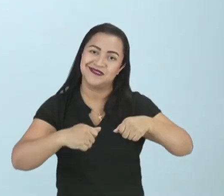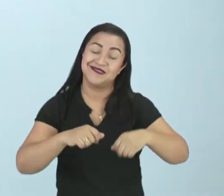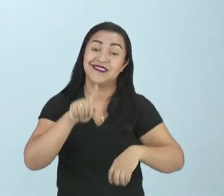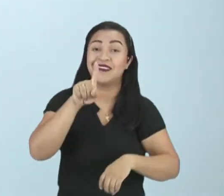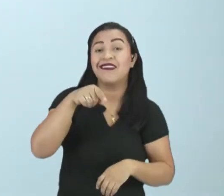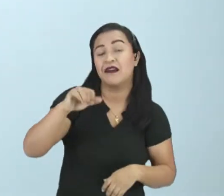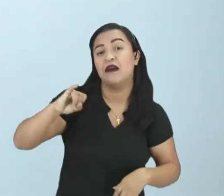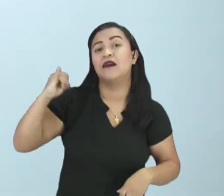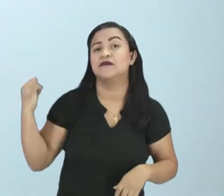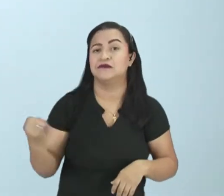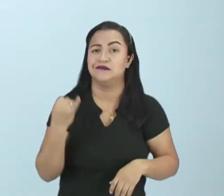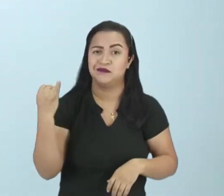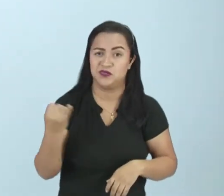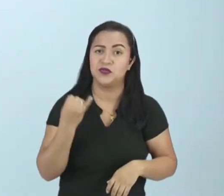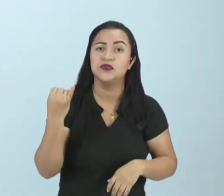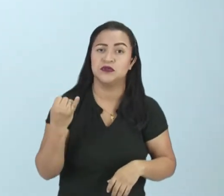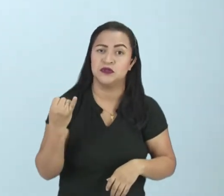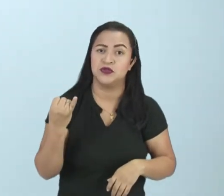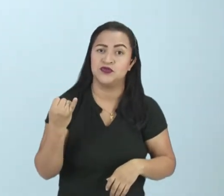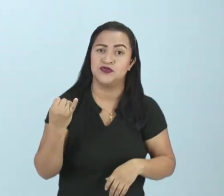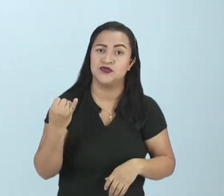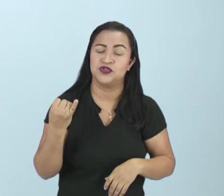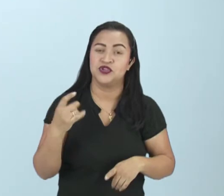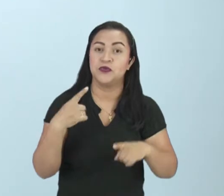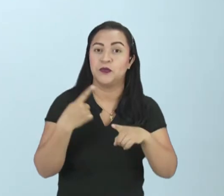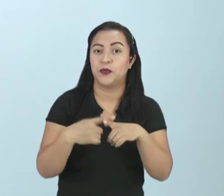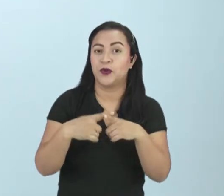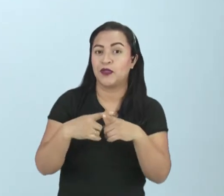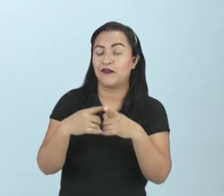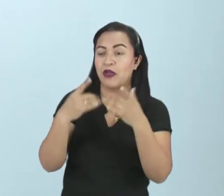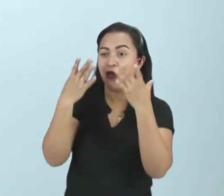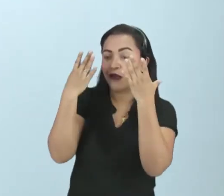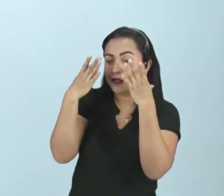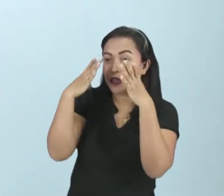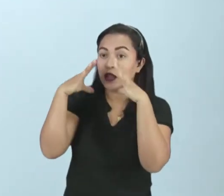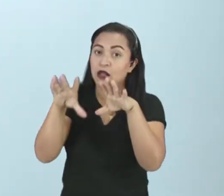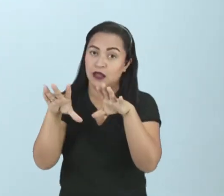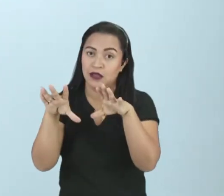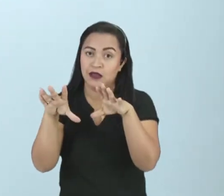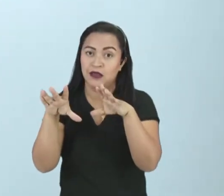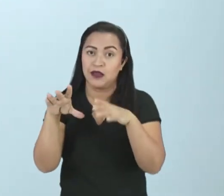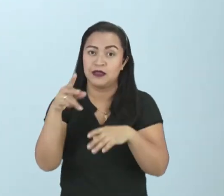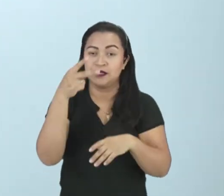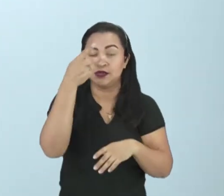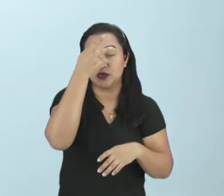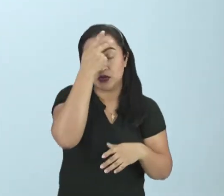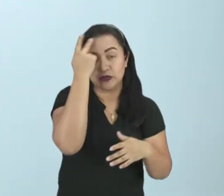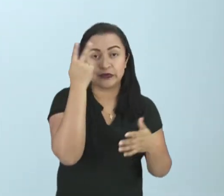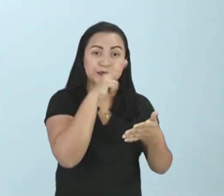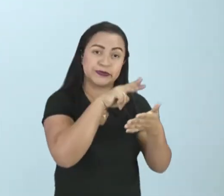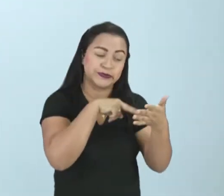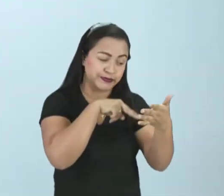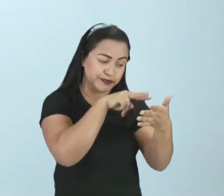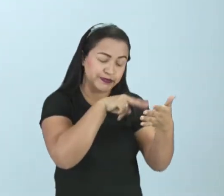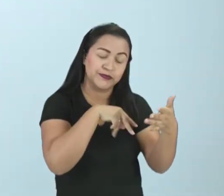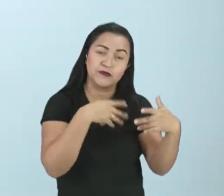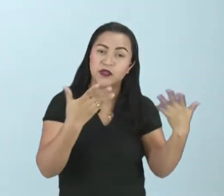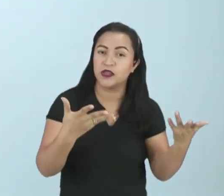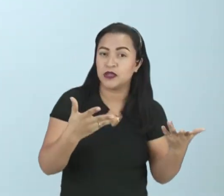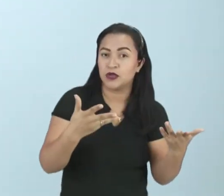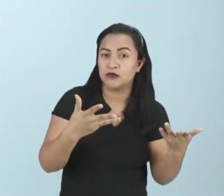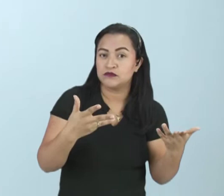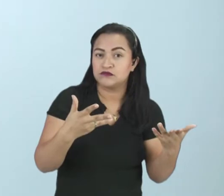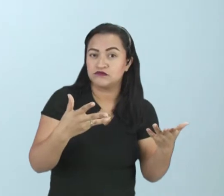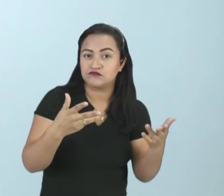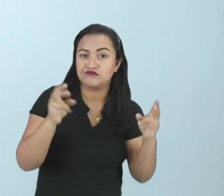é ele que vai delimitar, ou que vai atrair a atenção do leitor, certo? Então, através dele, a pessoa pode se